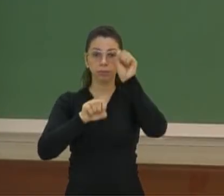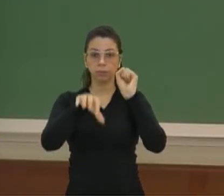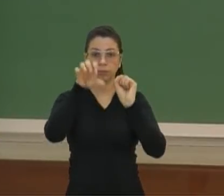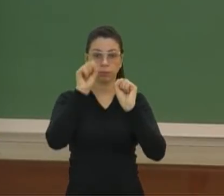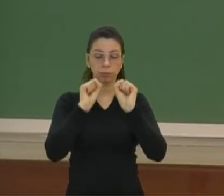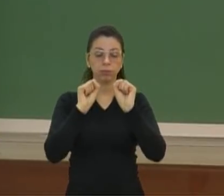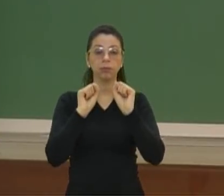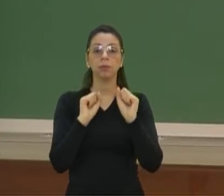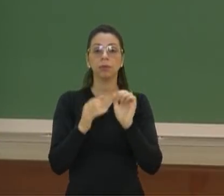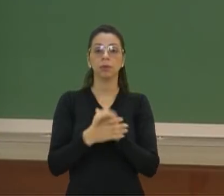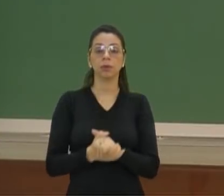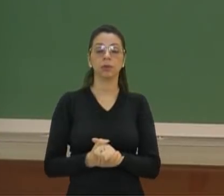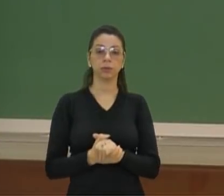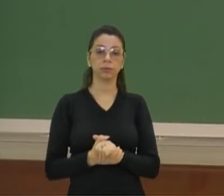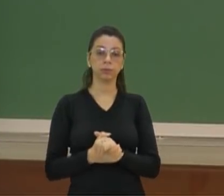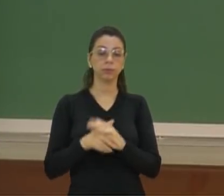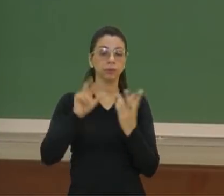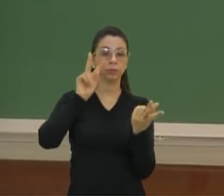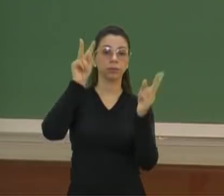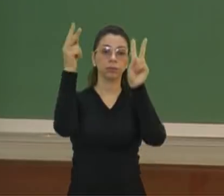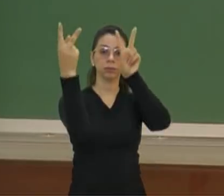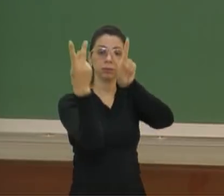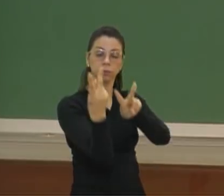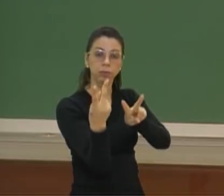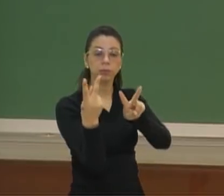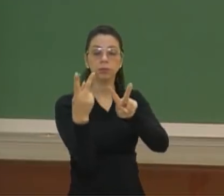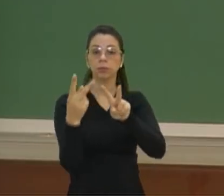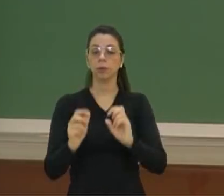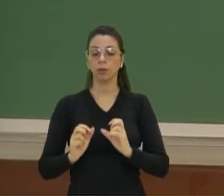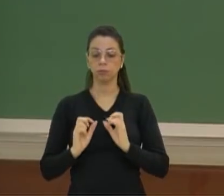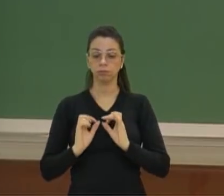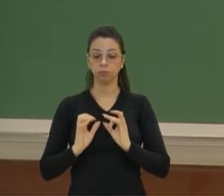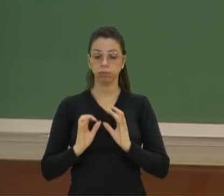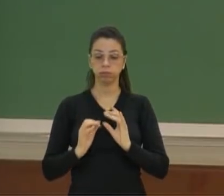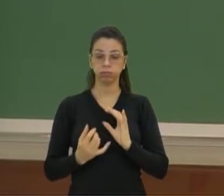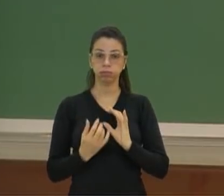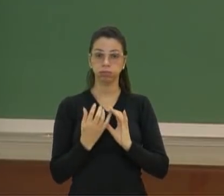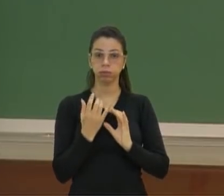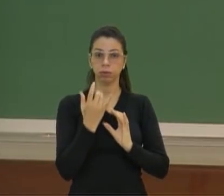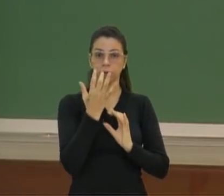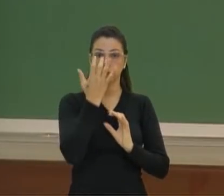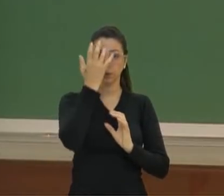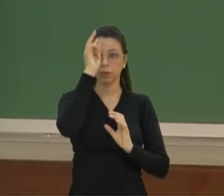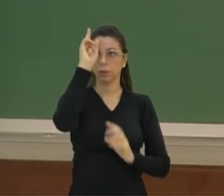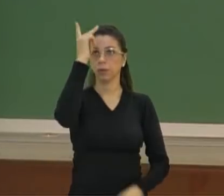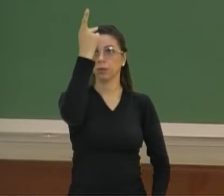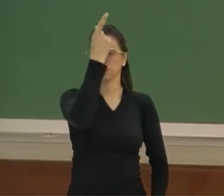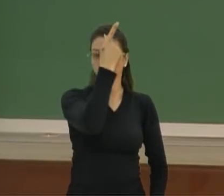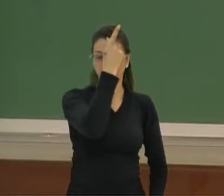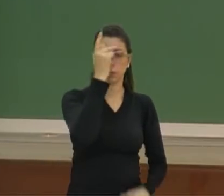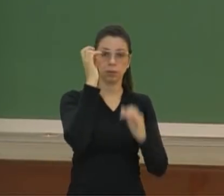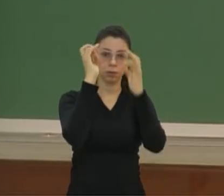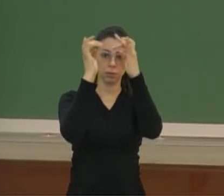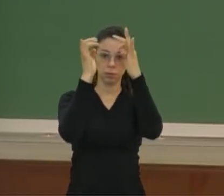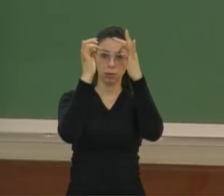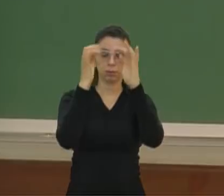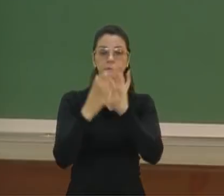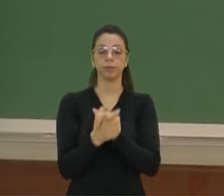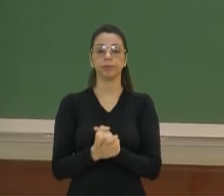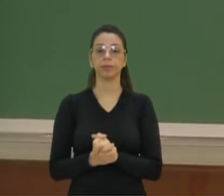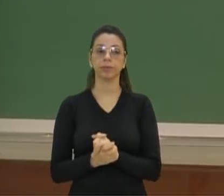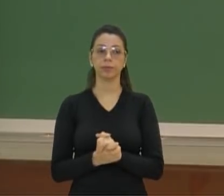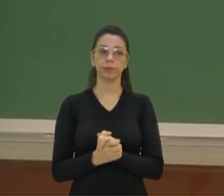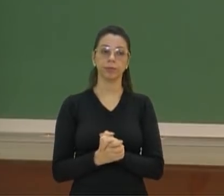que recebem o estímulo e transformam-no em impulsos nervosos, que vão ser interpretados pelo nosso sistema nervoso.